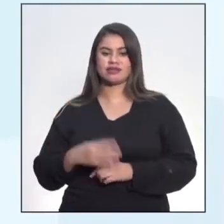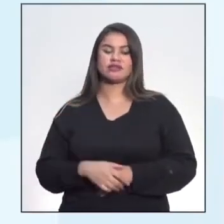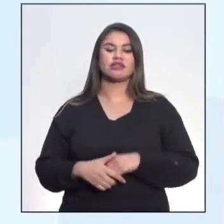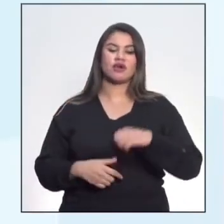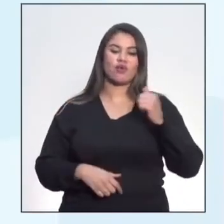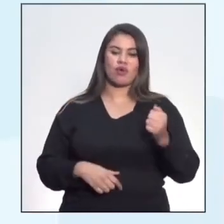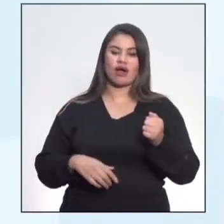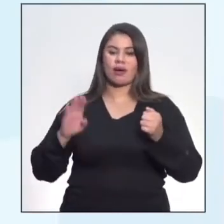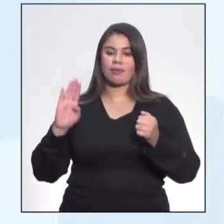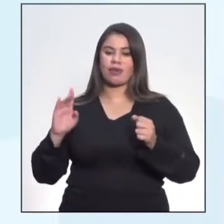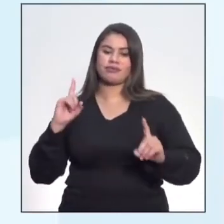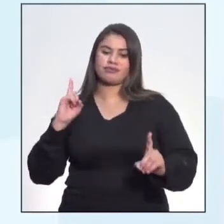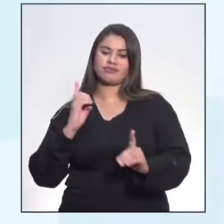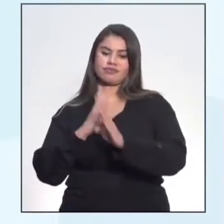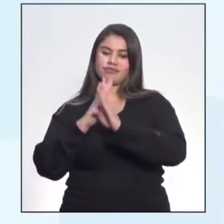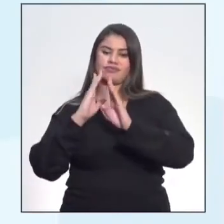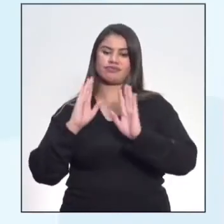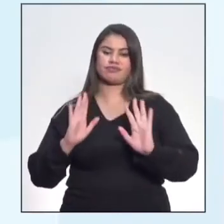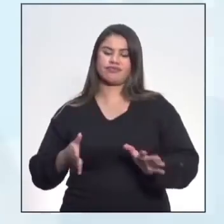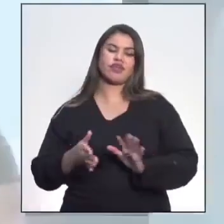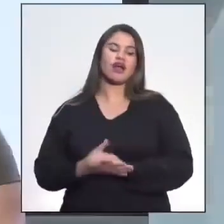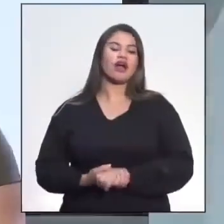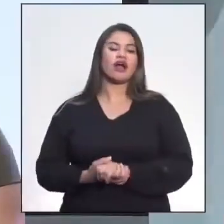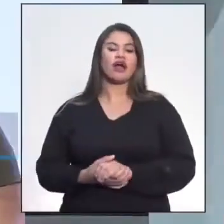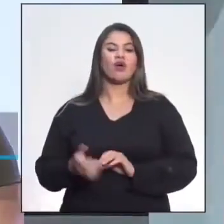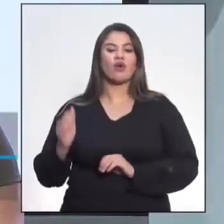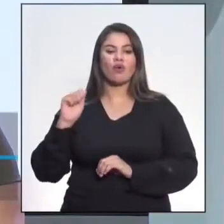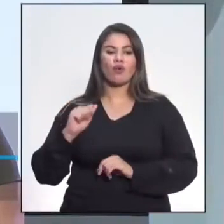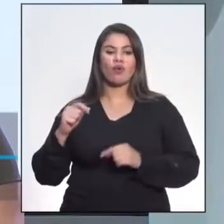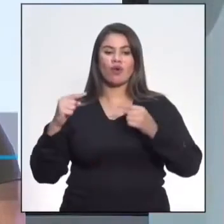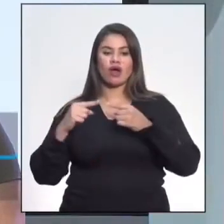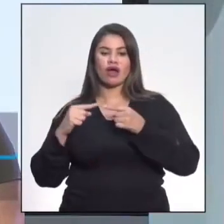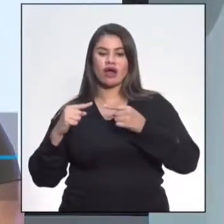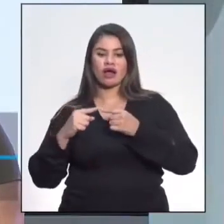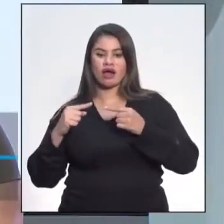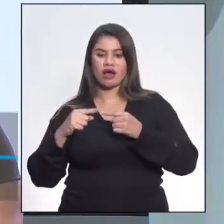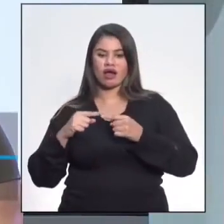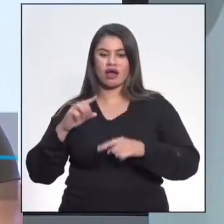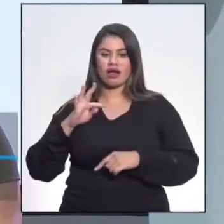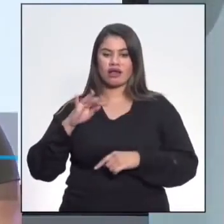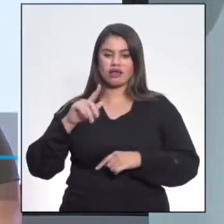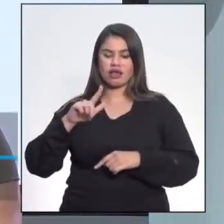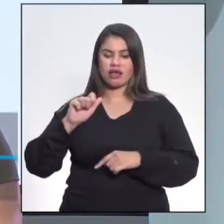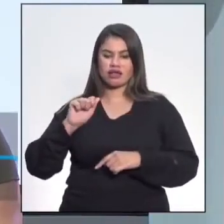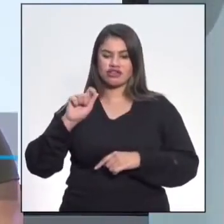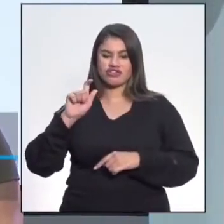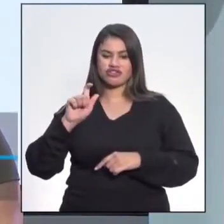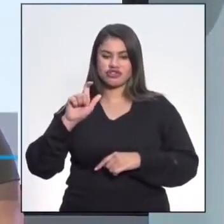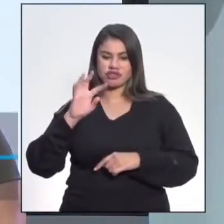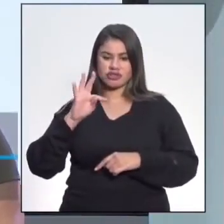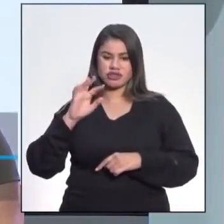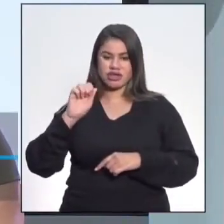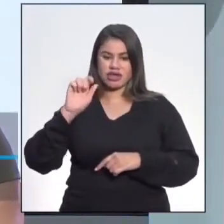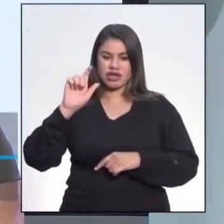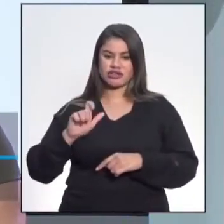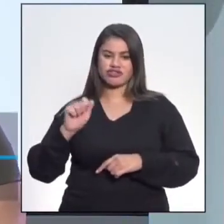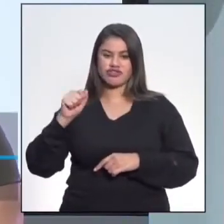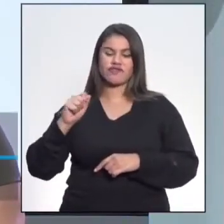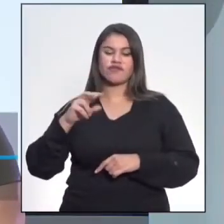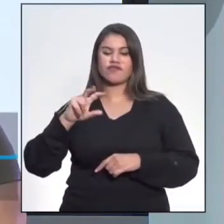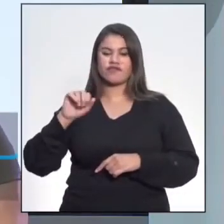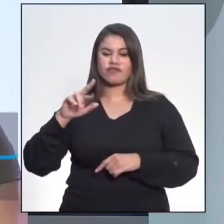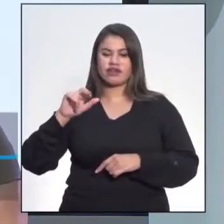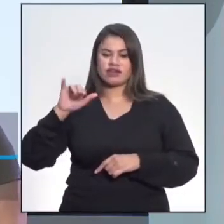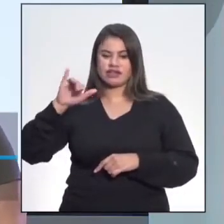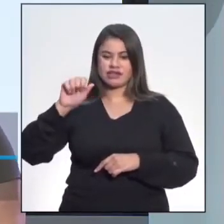A e já achei o B. Tudo bem? Lembrando que o A vai indicar a taxa de variação, que a gente vai estudar bem na próxima aula, e o